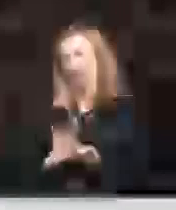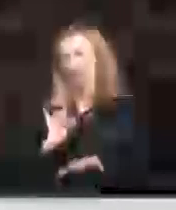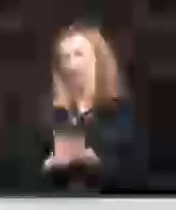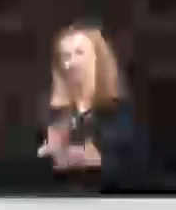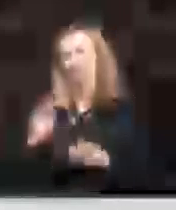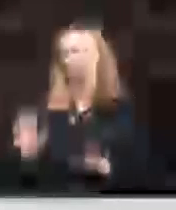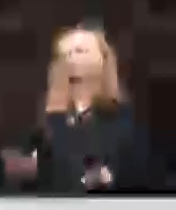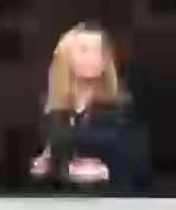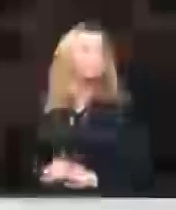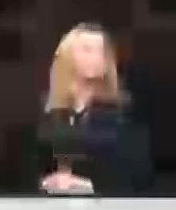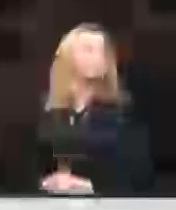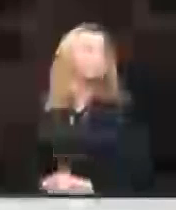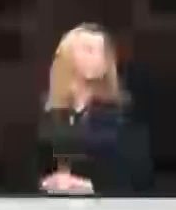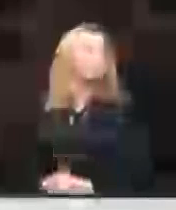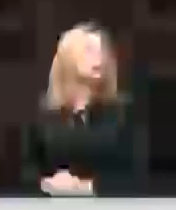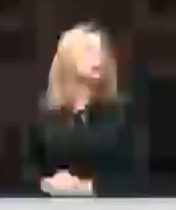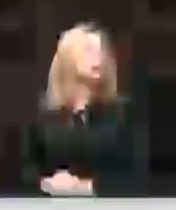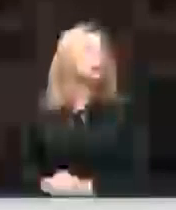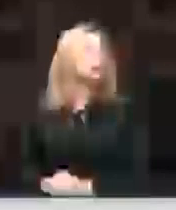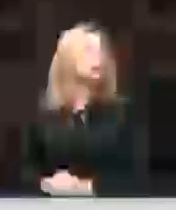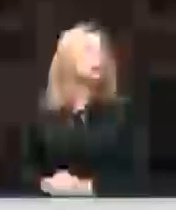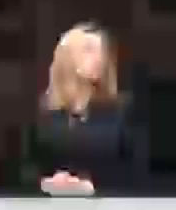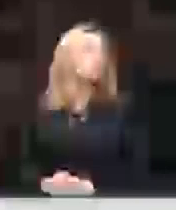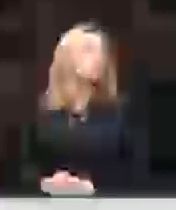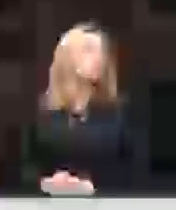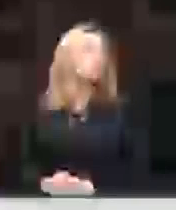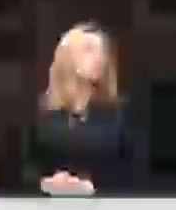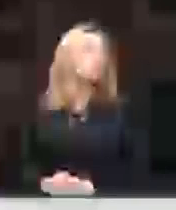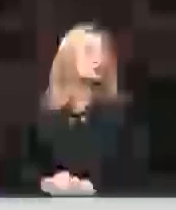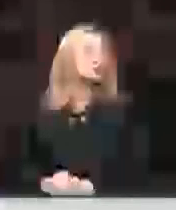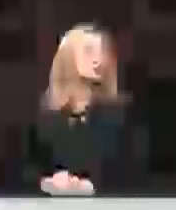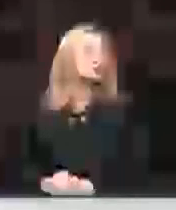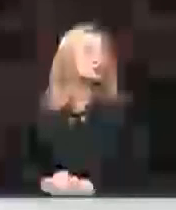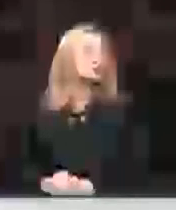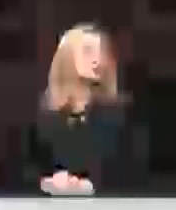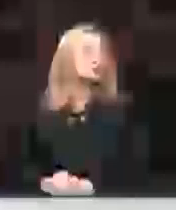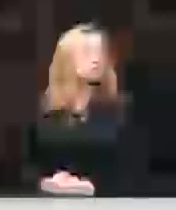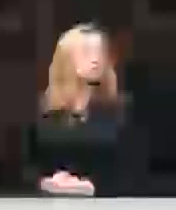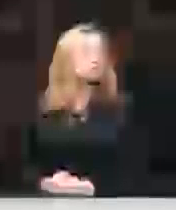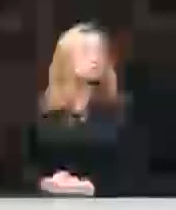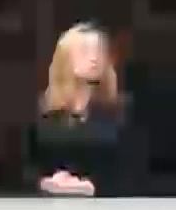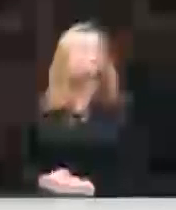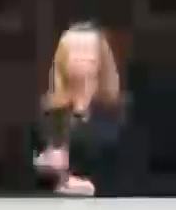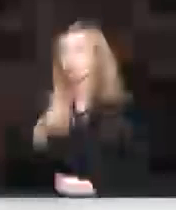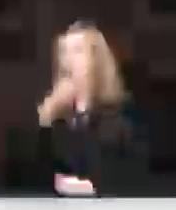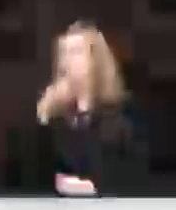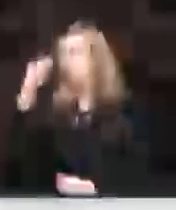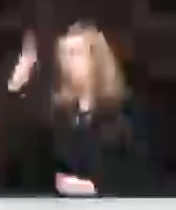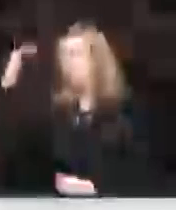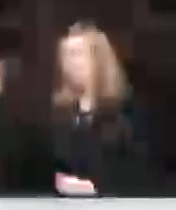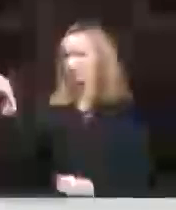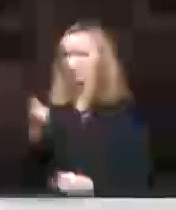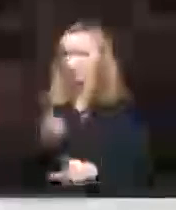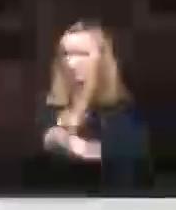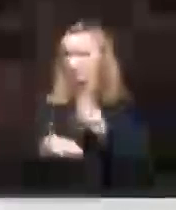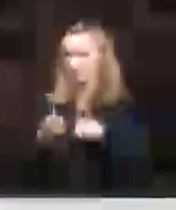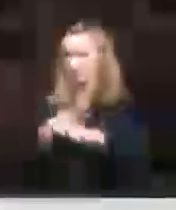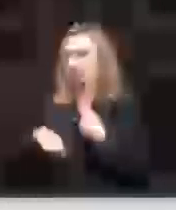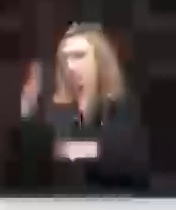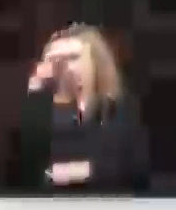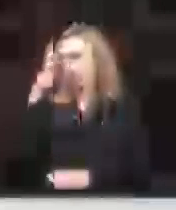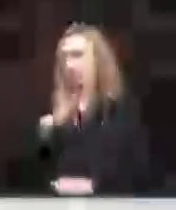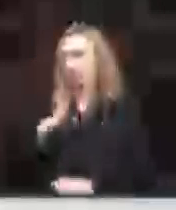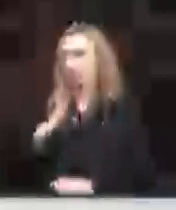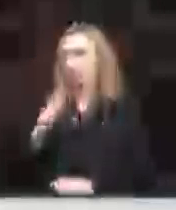Aliás, um dos gurus hoje da economia do Brasil foi subsecretário de